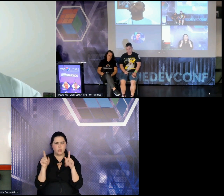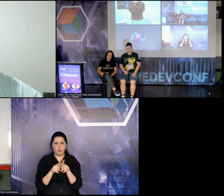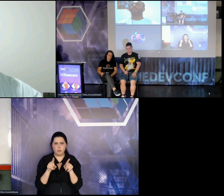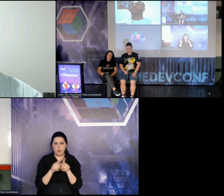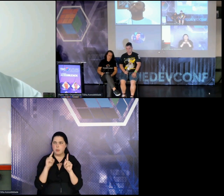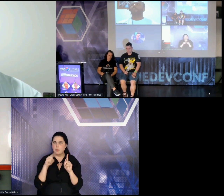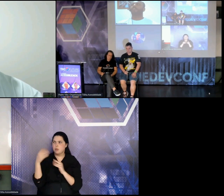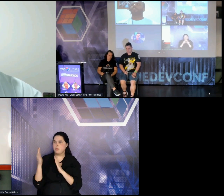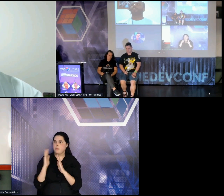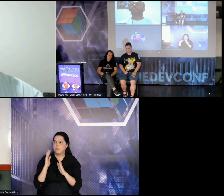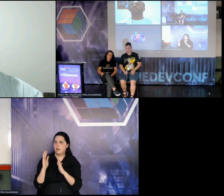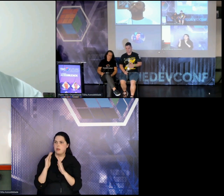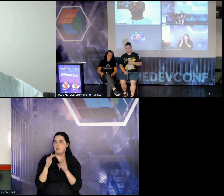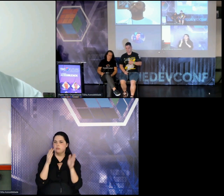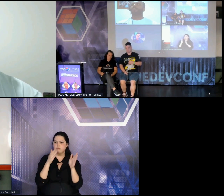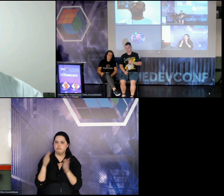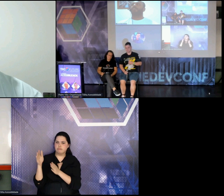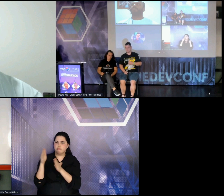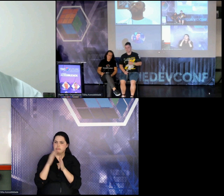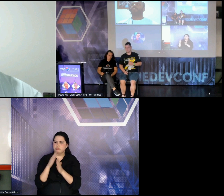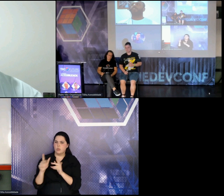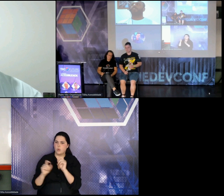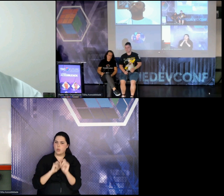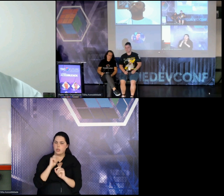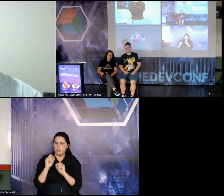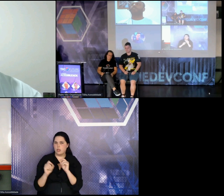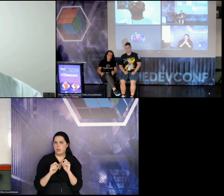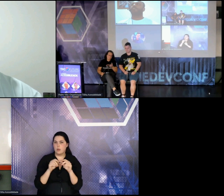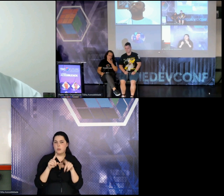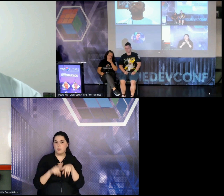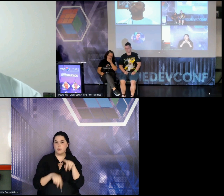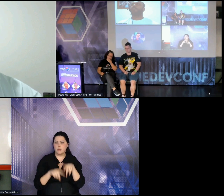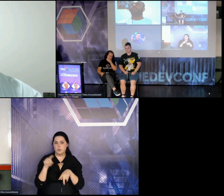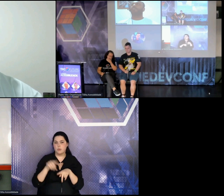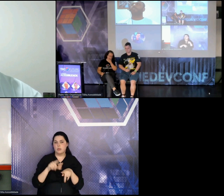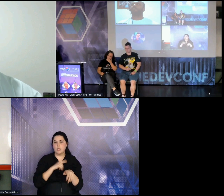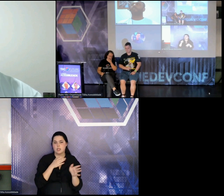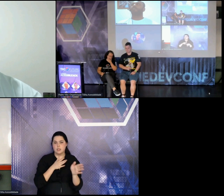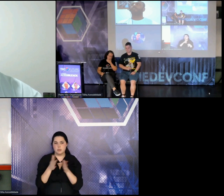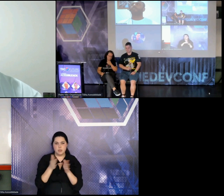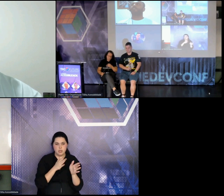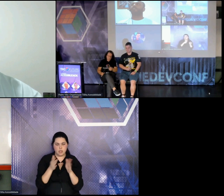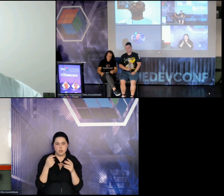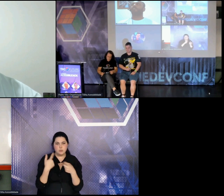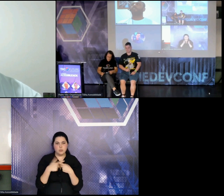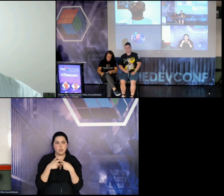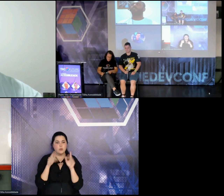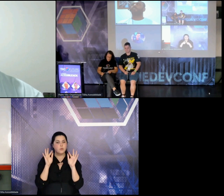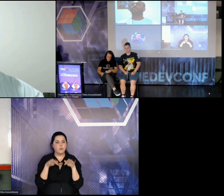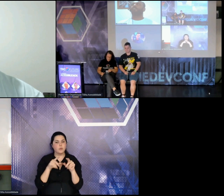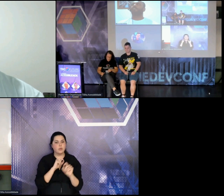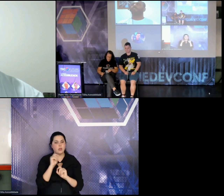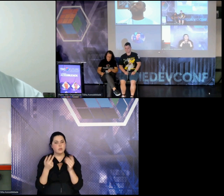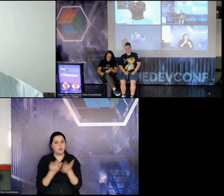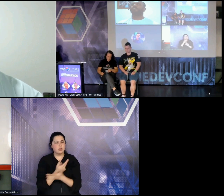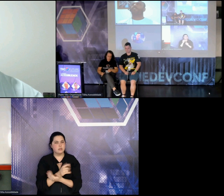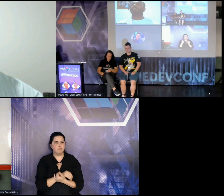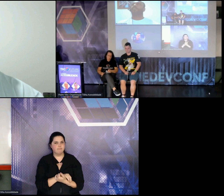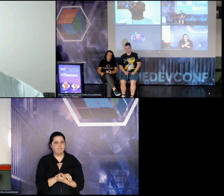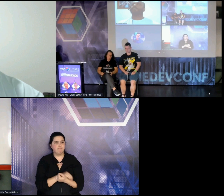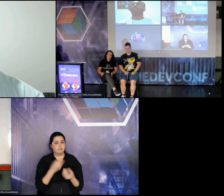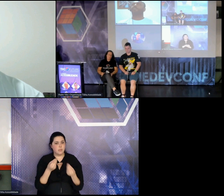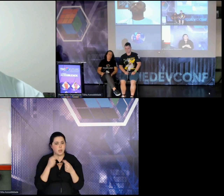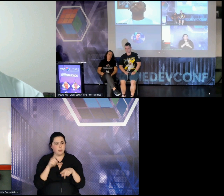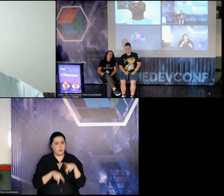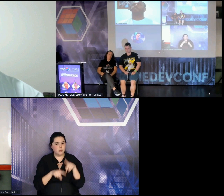etapa da esteira, um produto que esteja mais acessível, porque no final das contas, se a gente entrega um produto